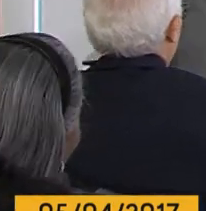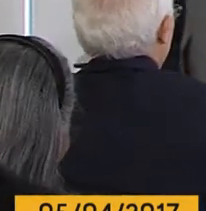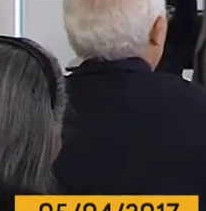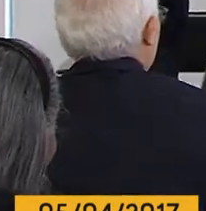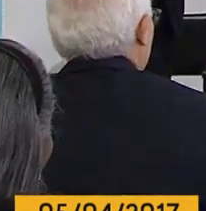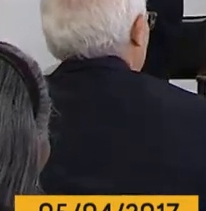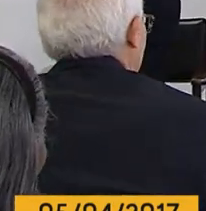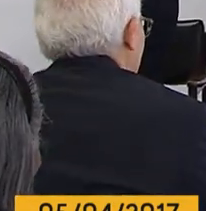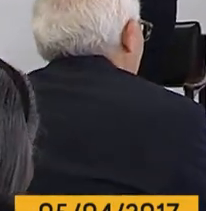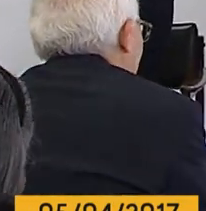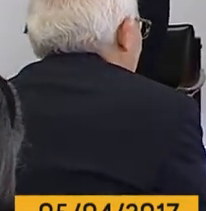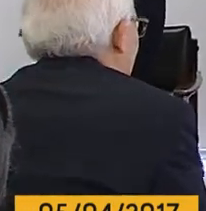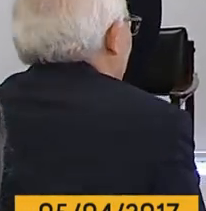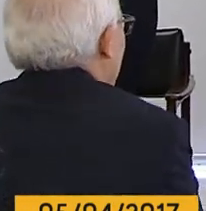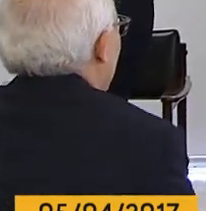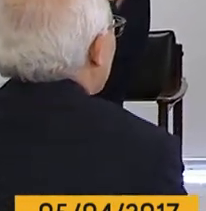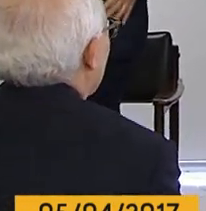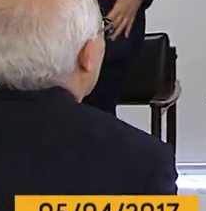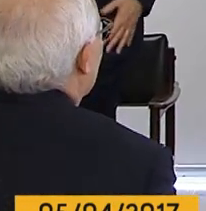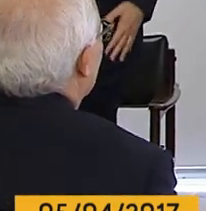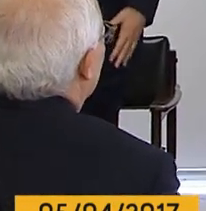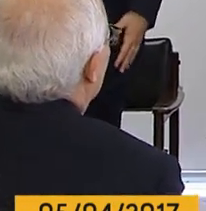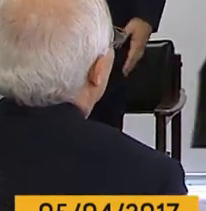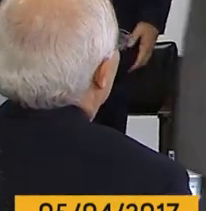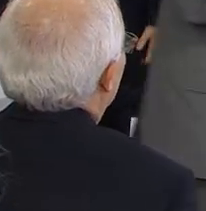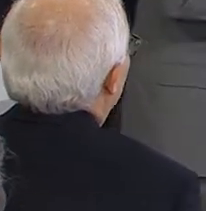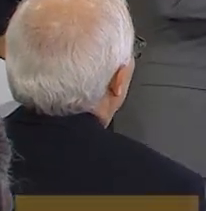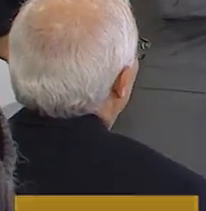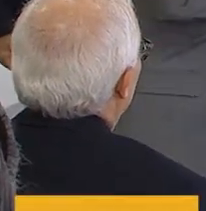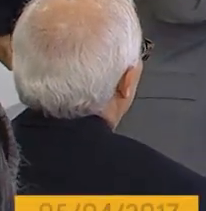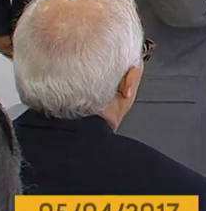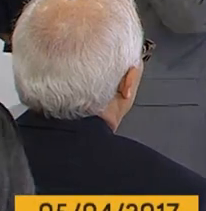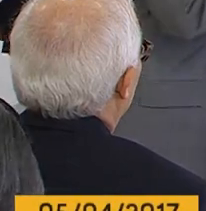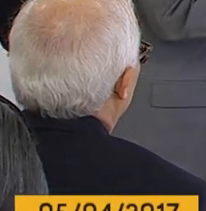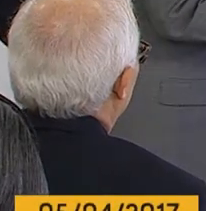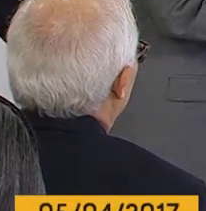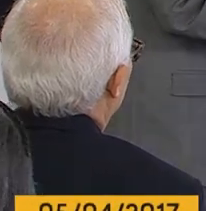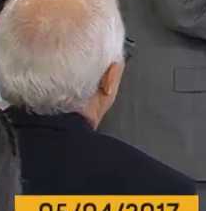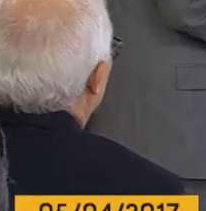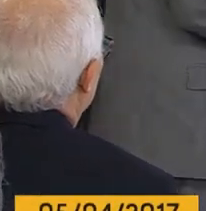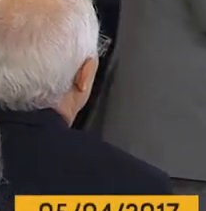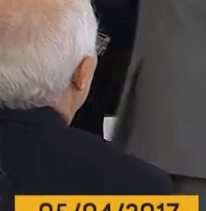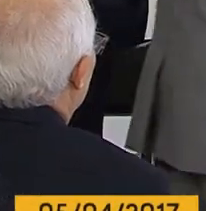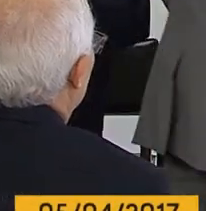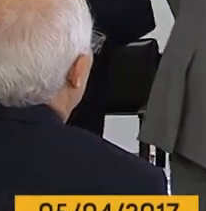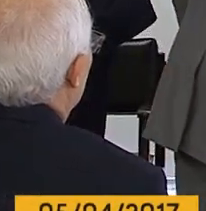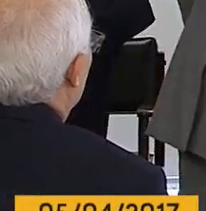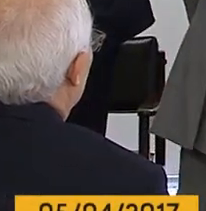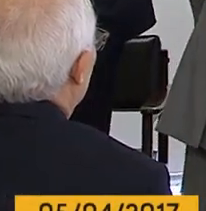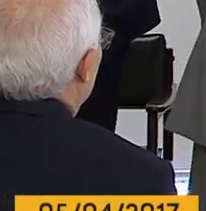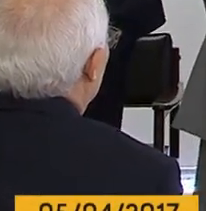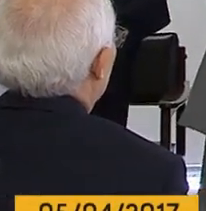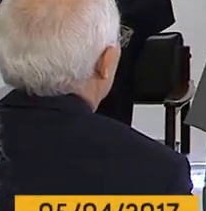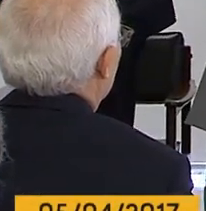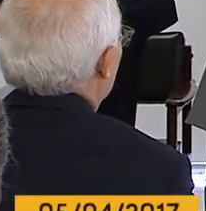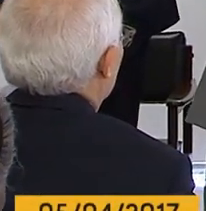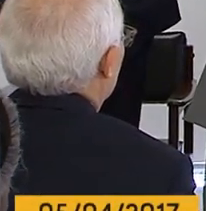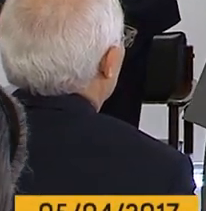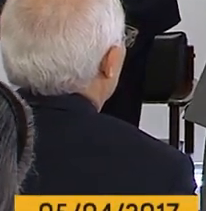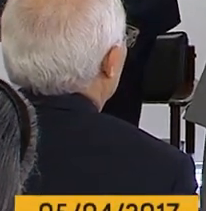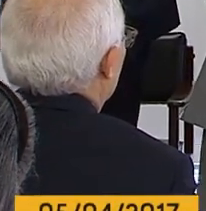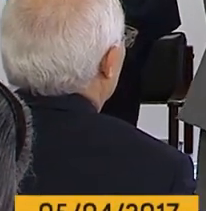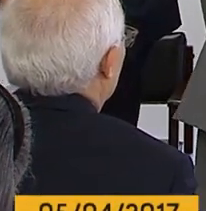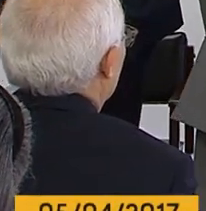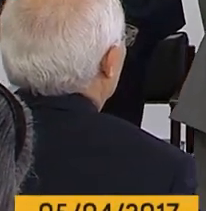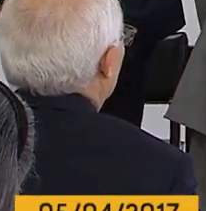nesse momento o presidente da república e o Ministro das relações exteriores assina uma carta de ratificação do acordo sobre